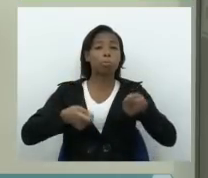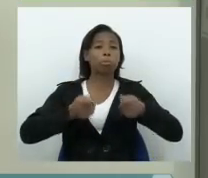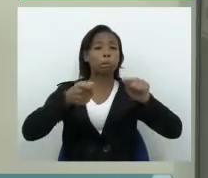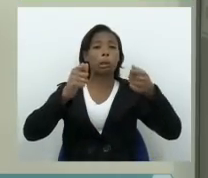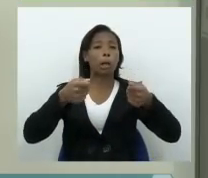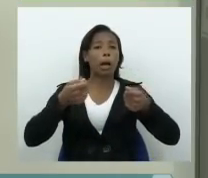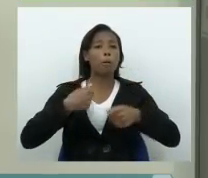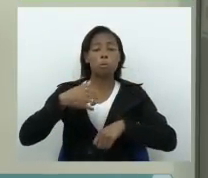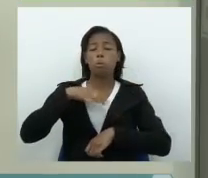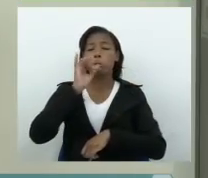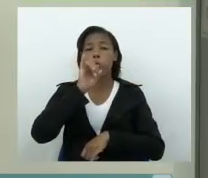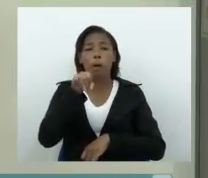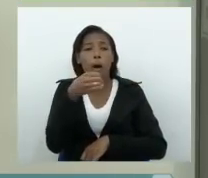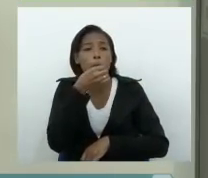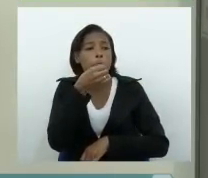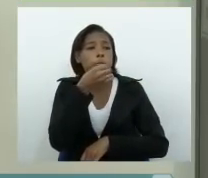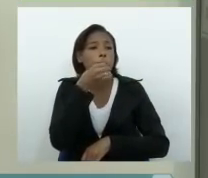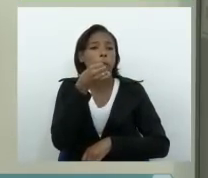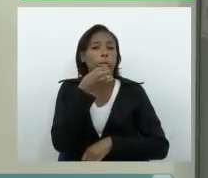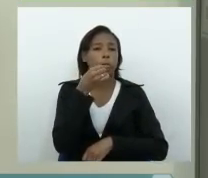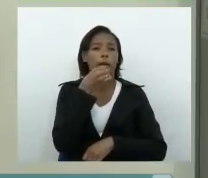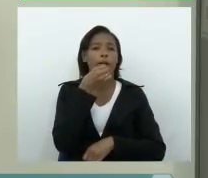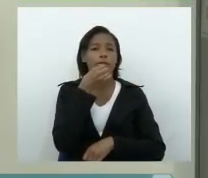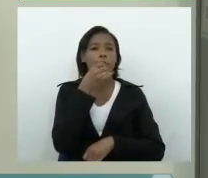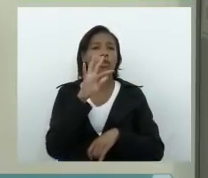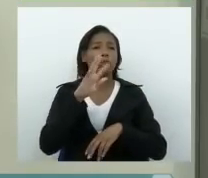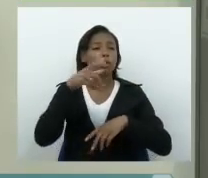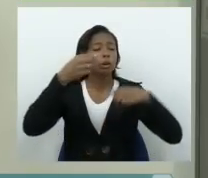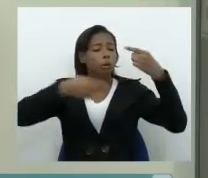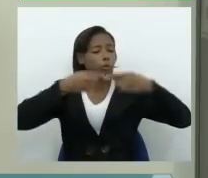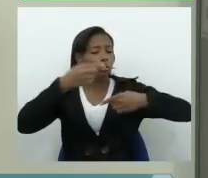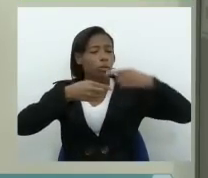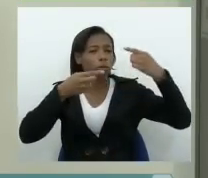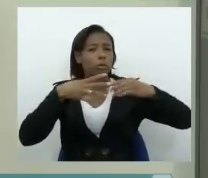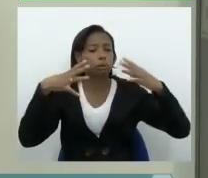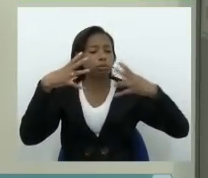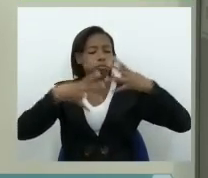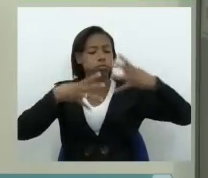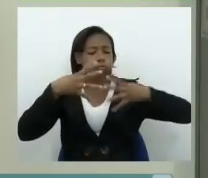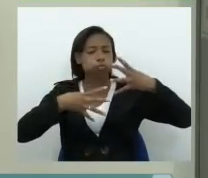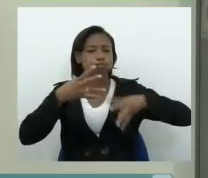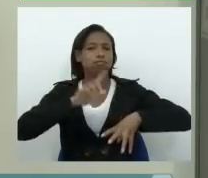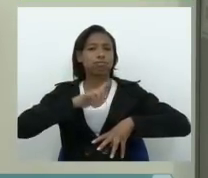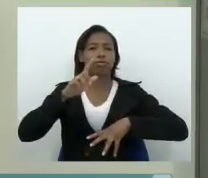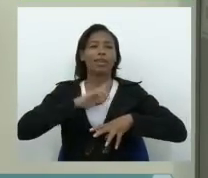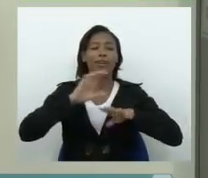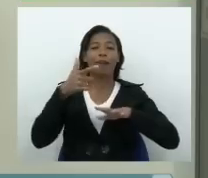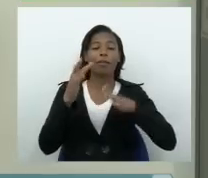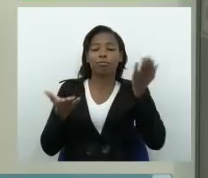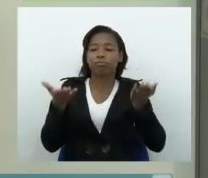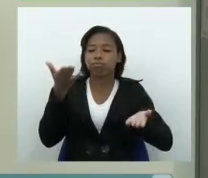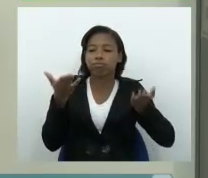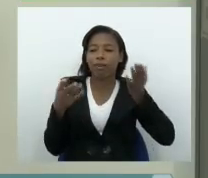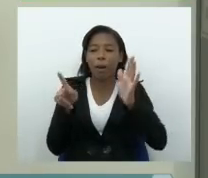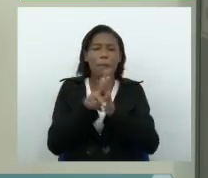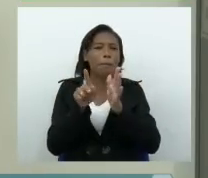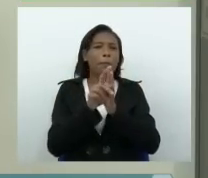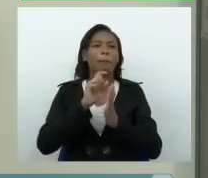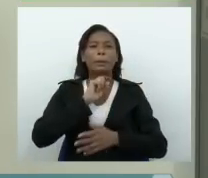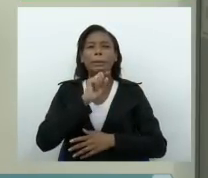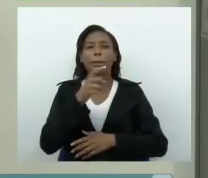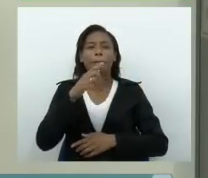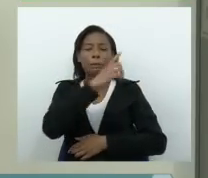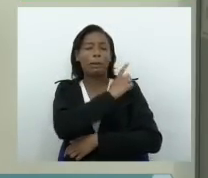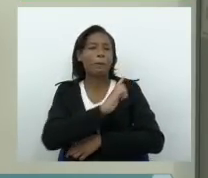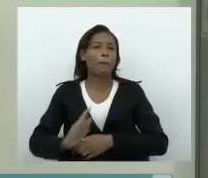teve a oportunidade de ver os conflitos e a falta de equilíbrio. Ninguém governa uma